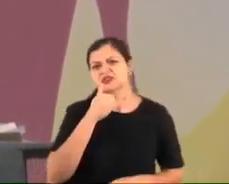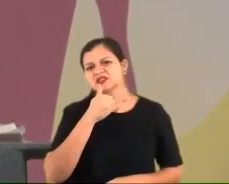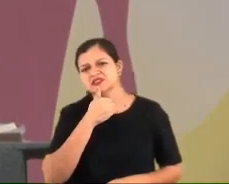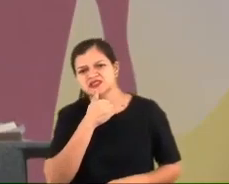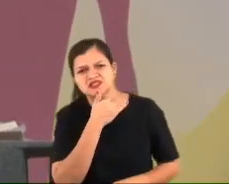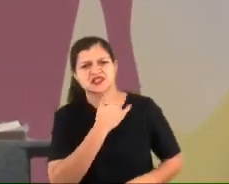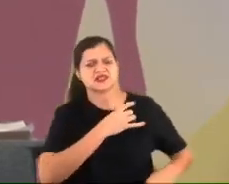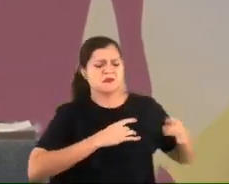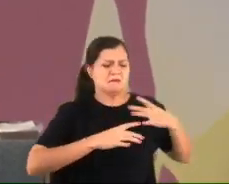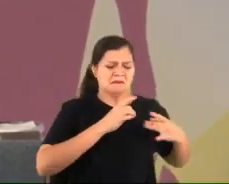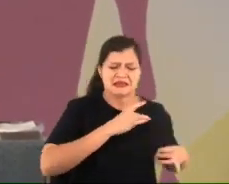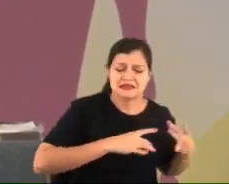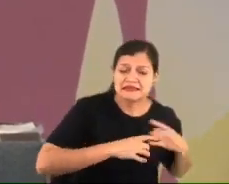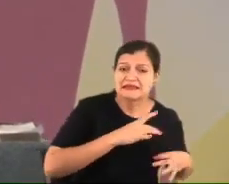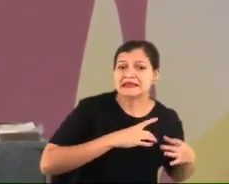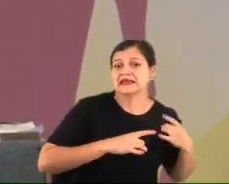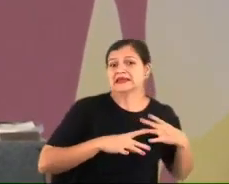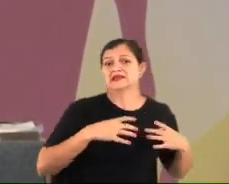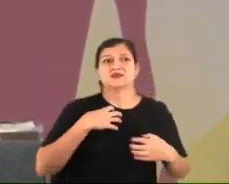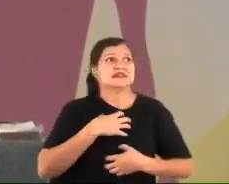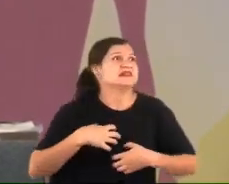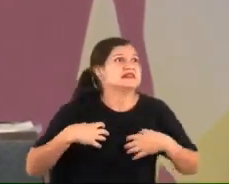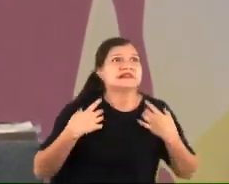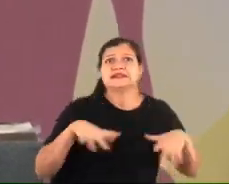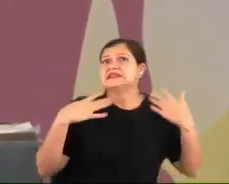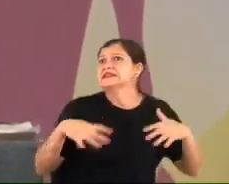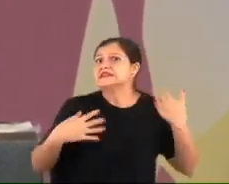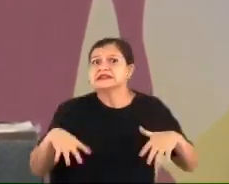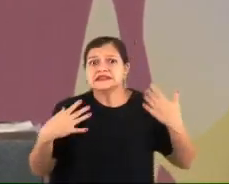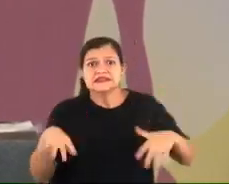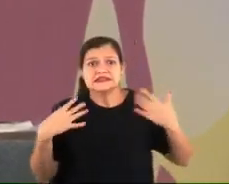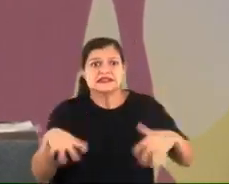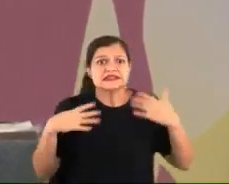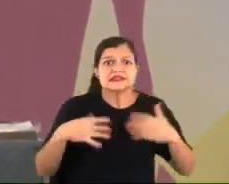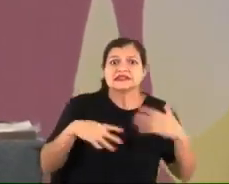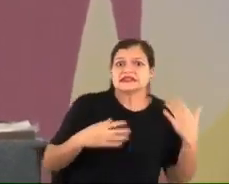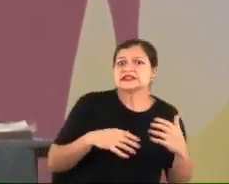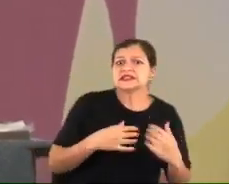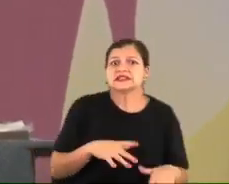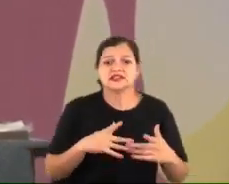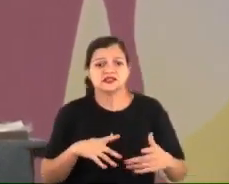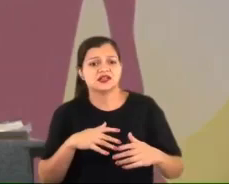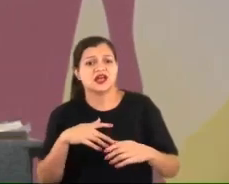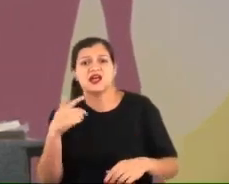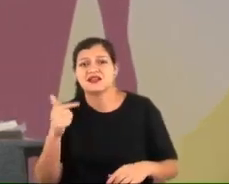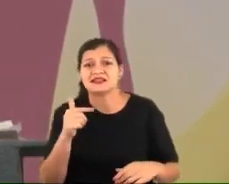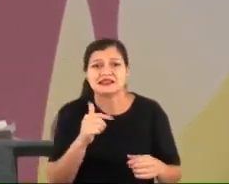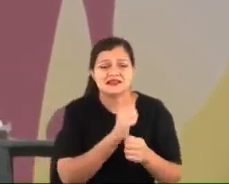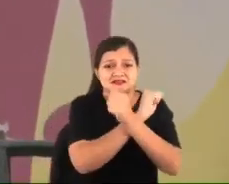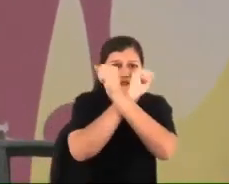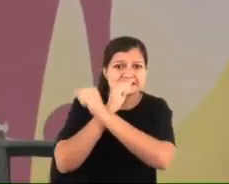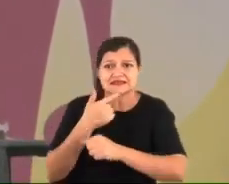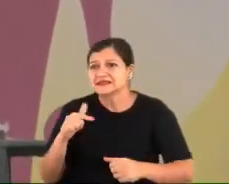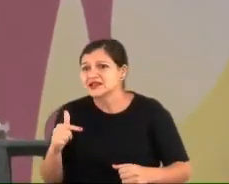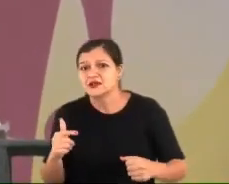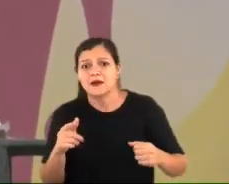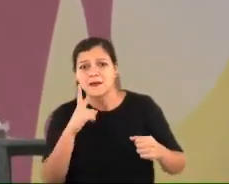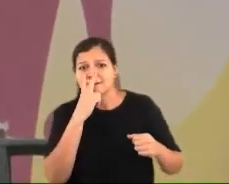o medo está chegando, o pânico está chegando, a insegurança está chegando, o Covid-19 está cada vez